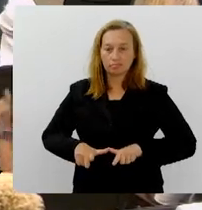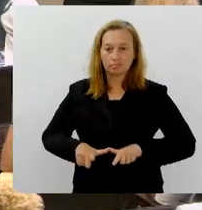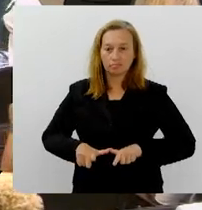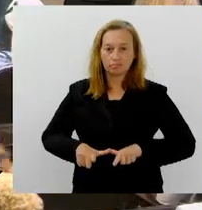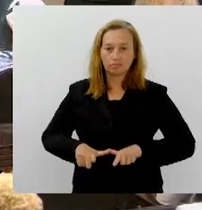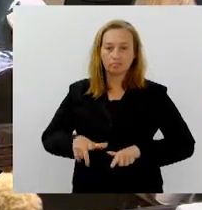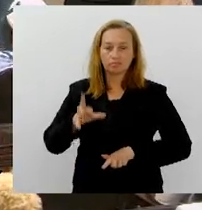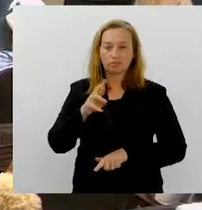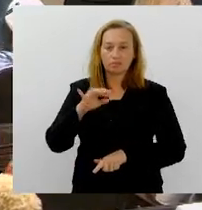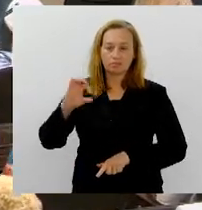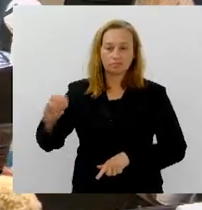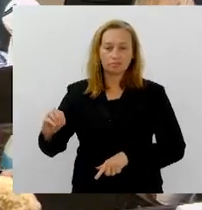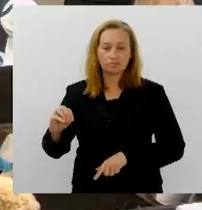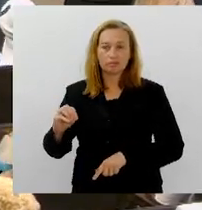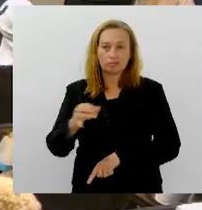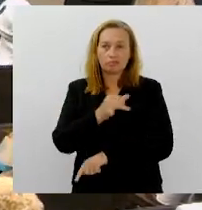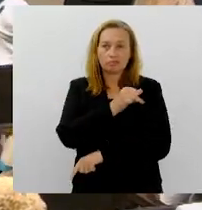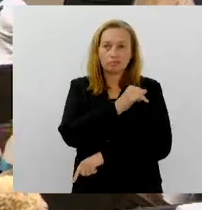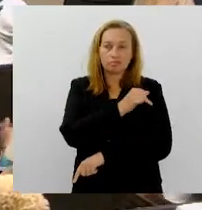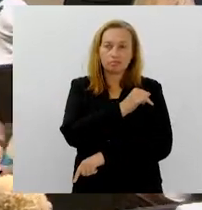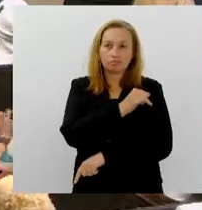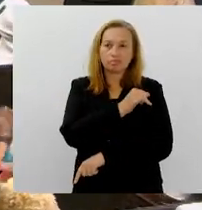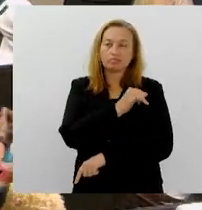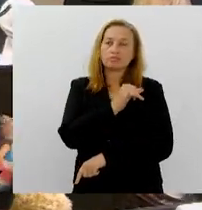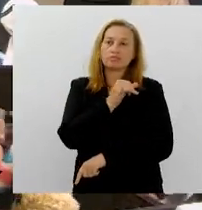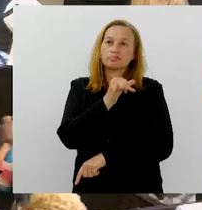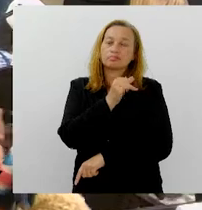de Janeiro.